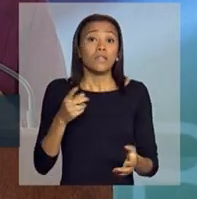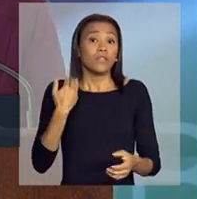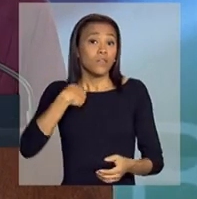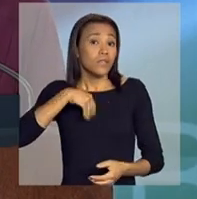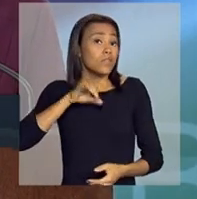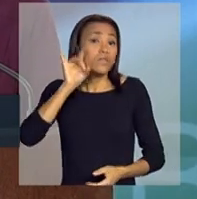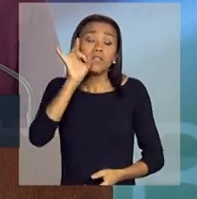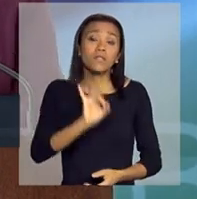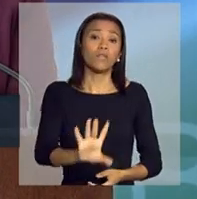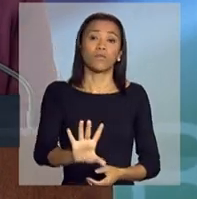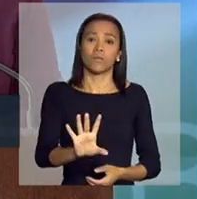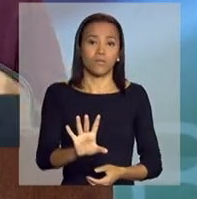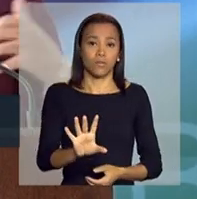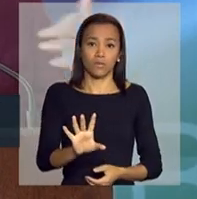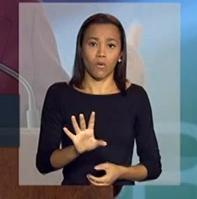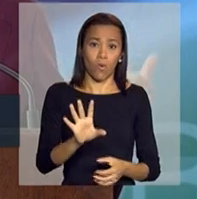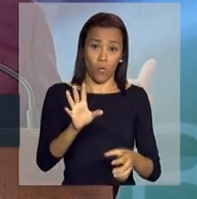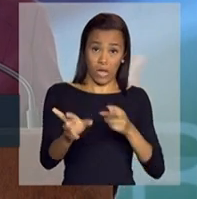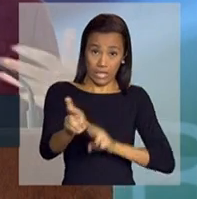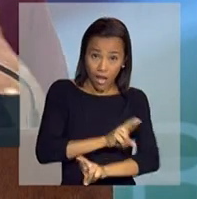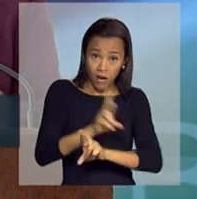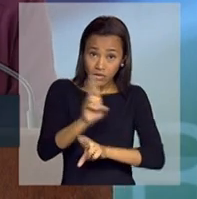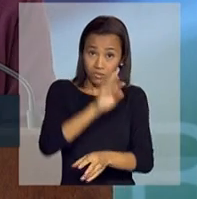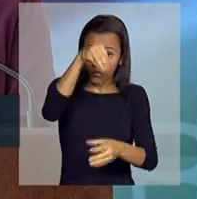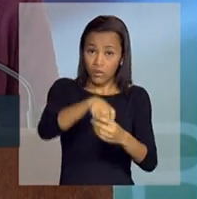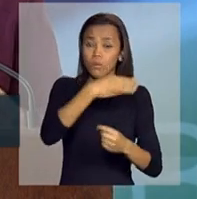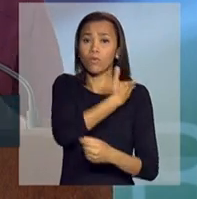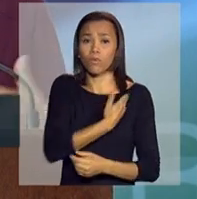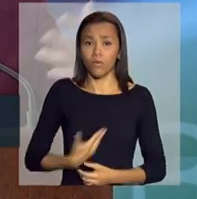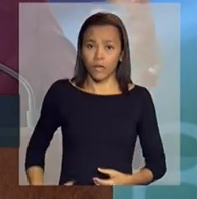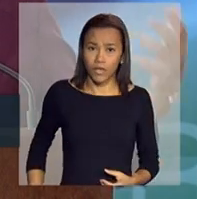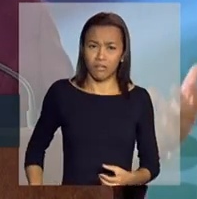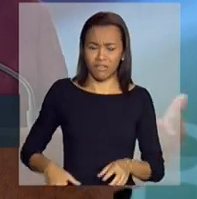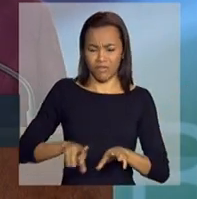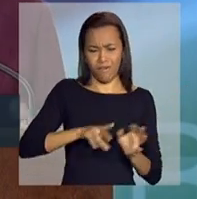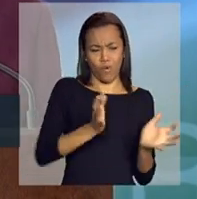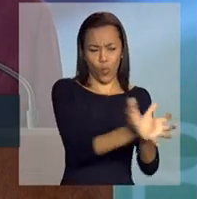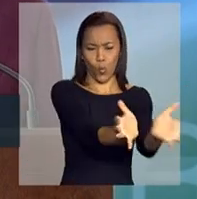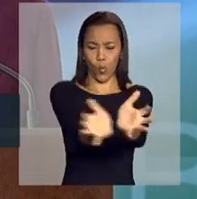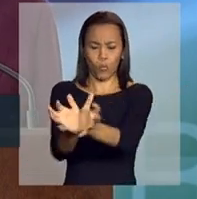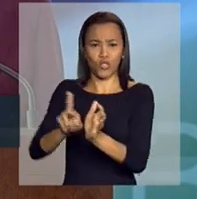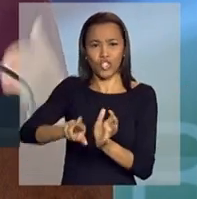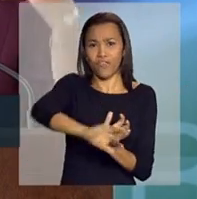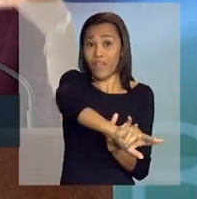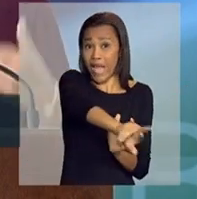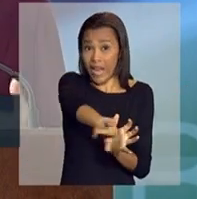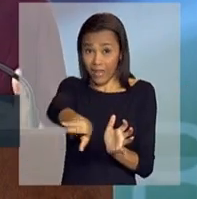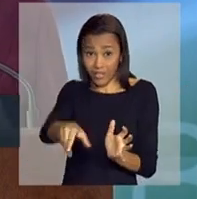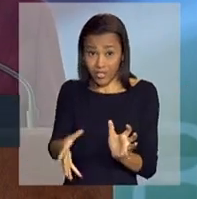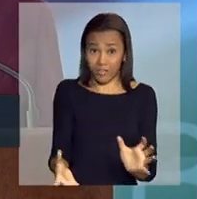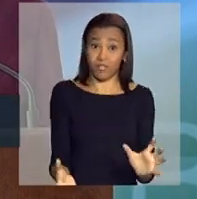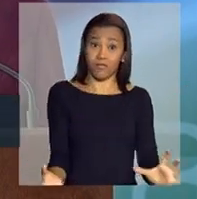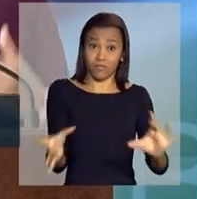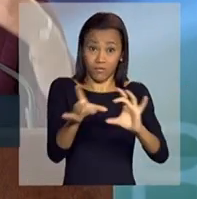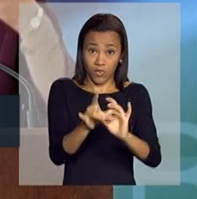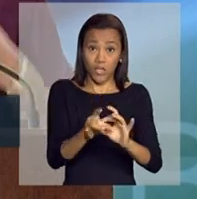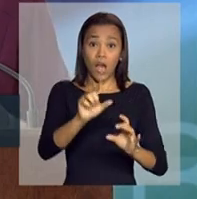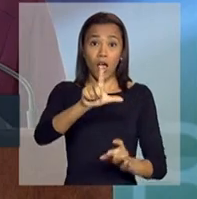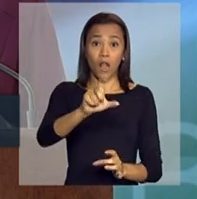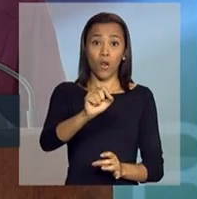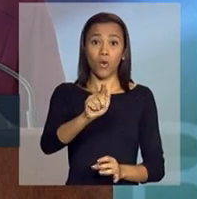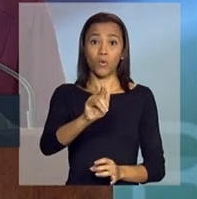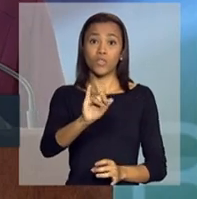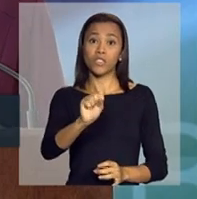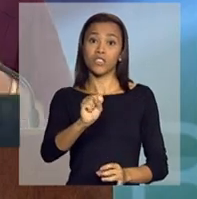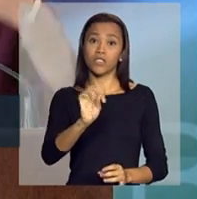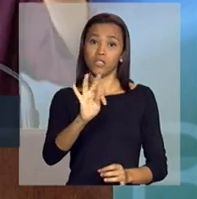a relação dentro do governo entre as diferentes áreas de logística, mas dentro